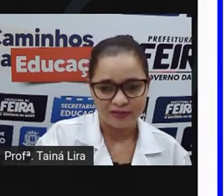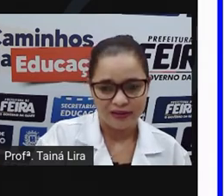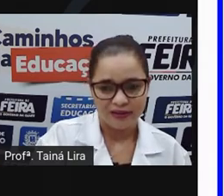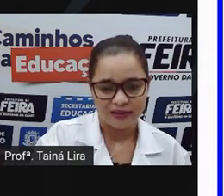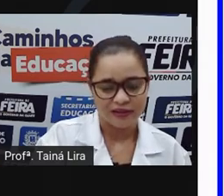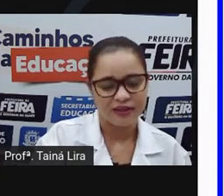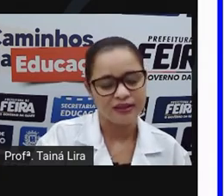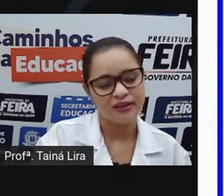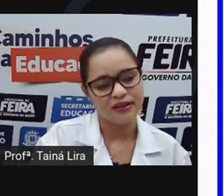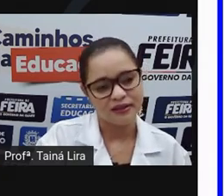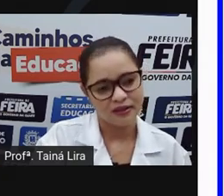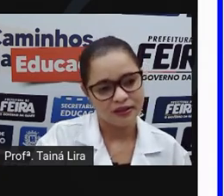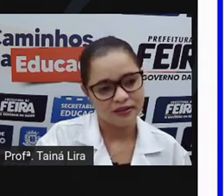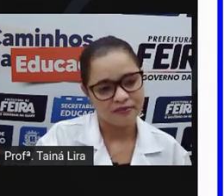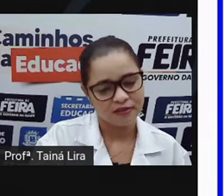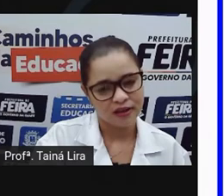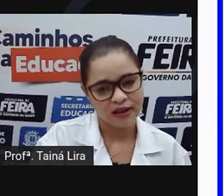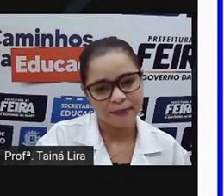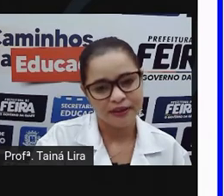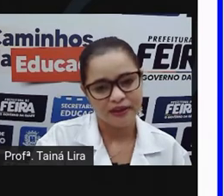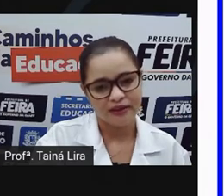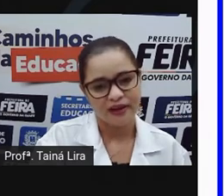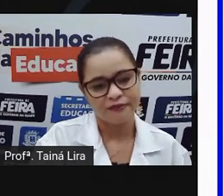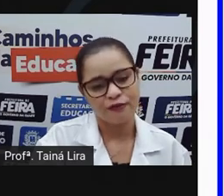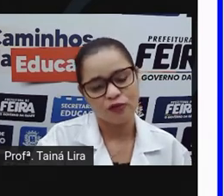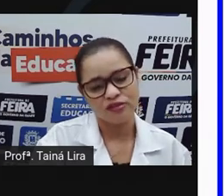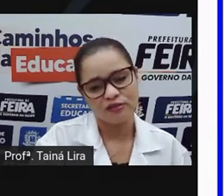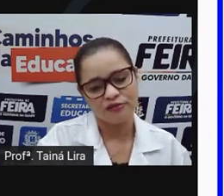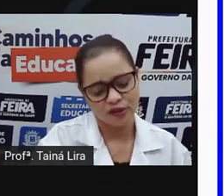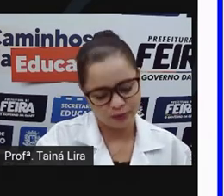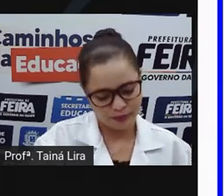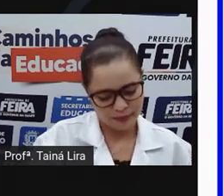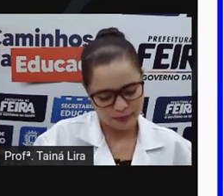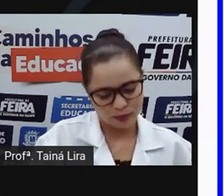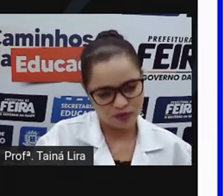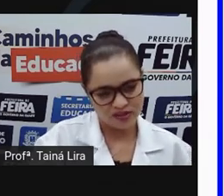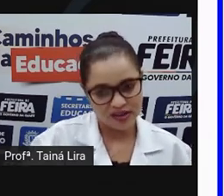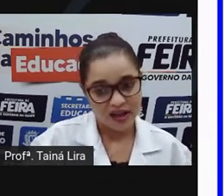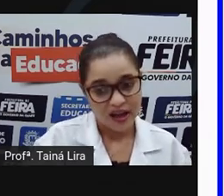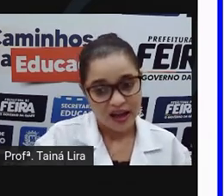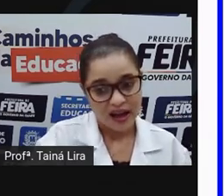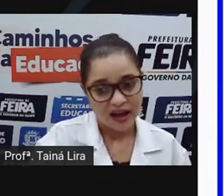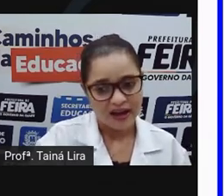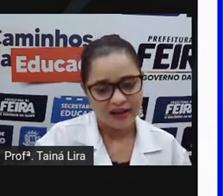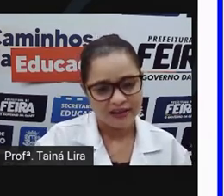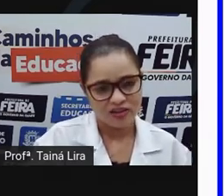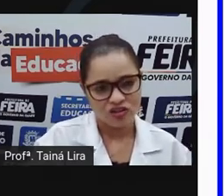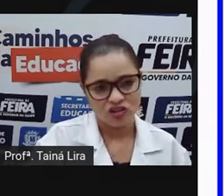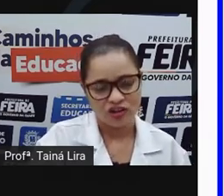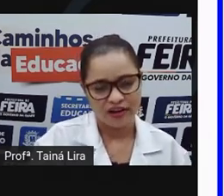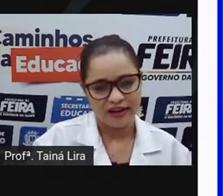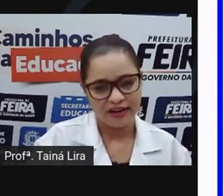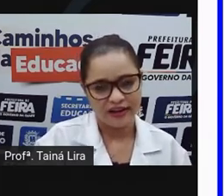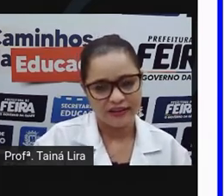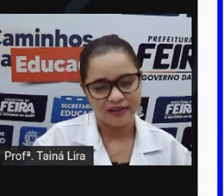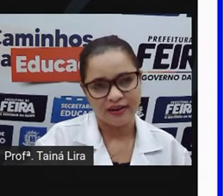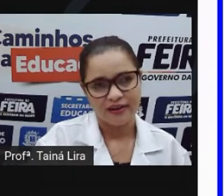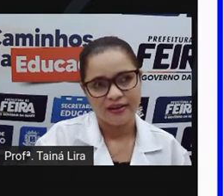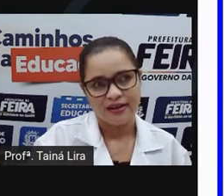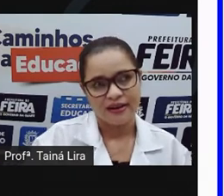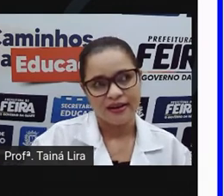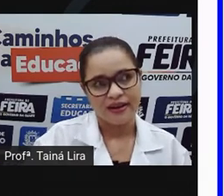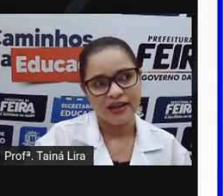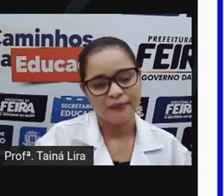aparelho, né, que capta a força do vento para produzir a energia